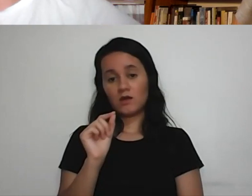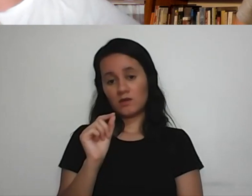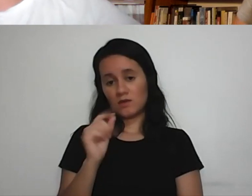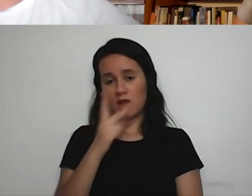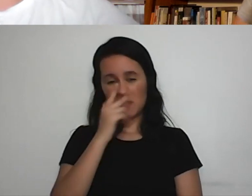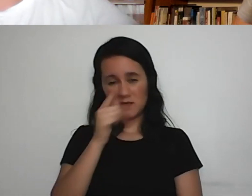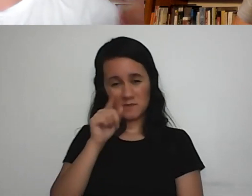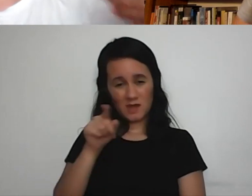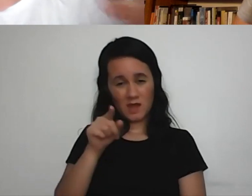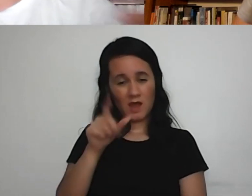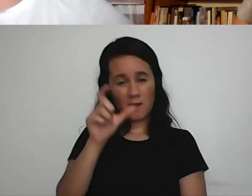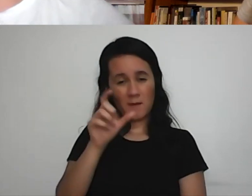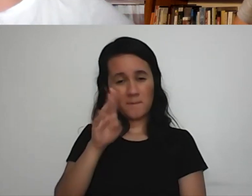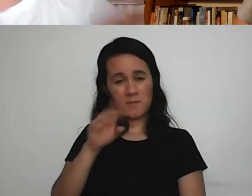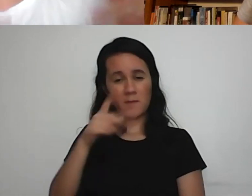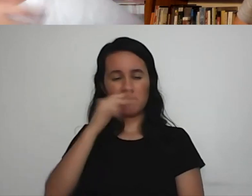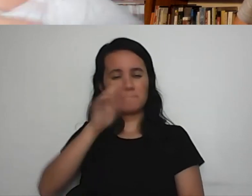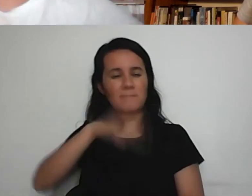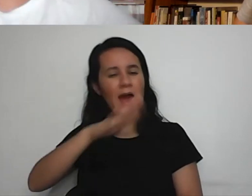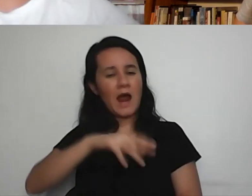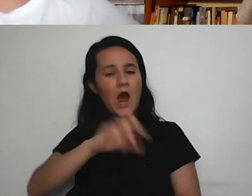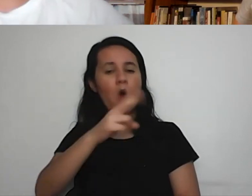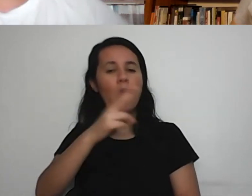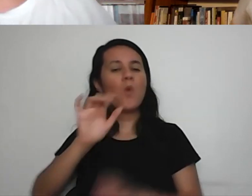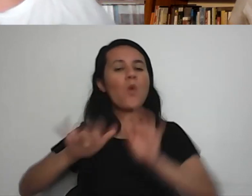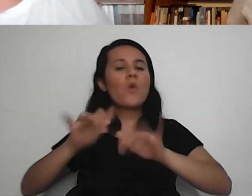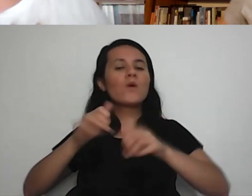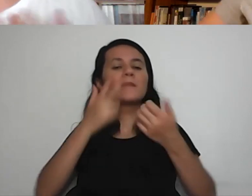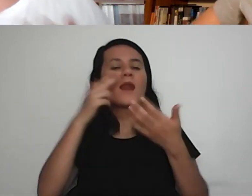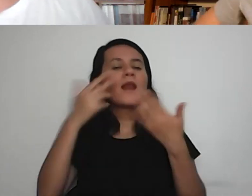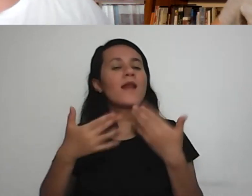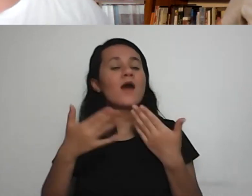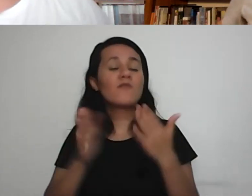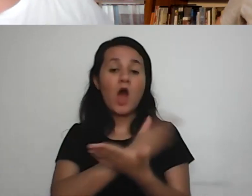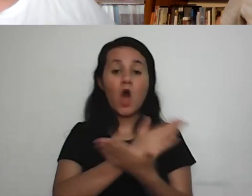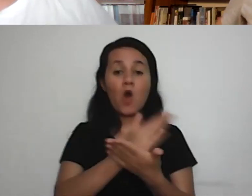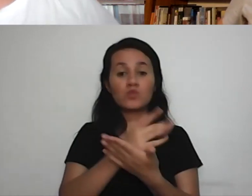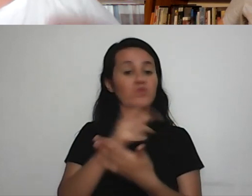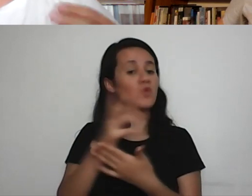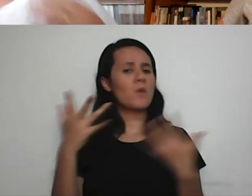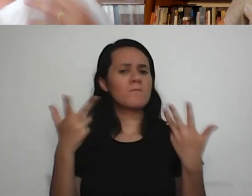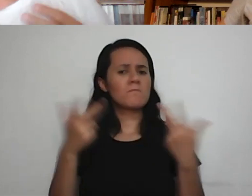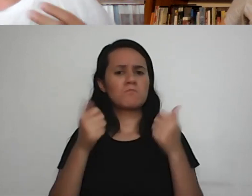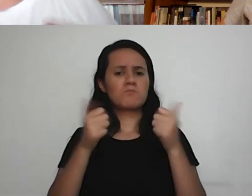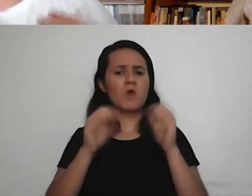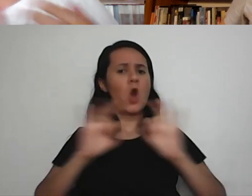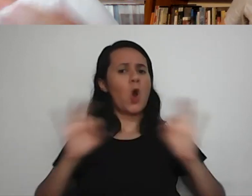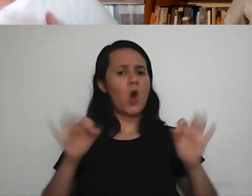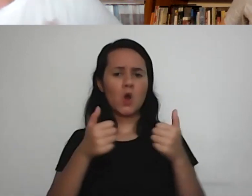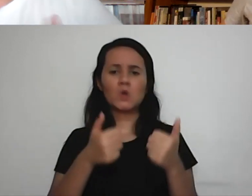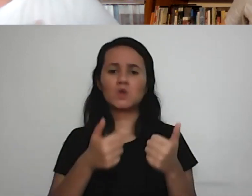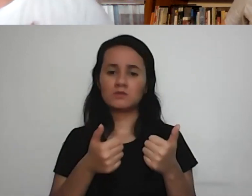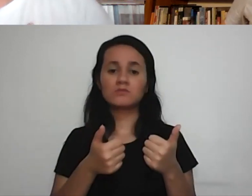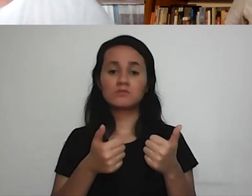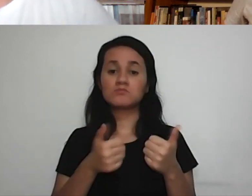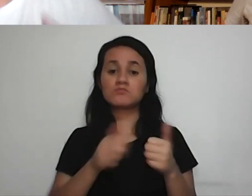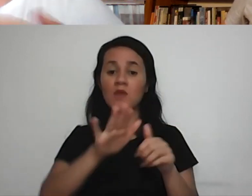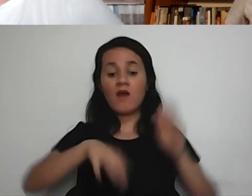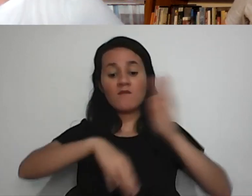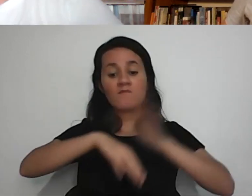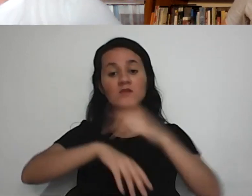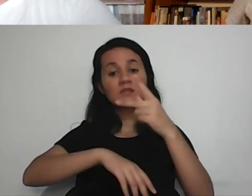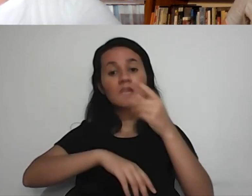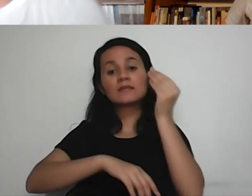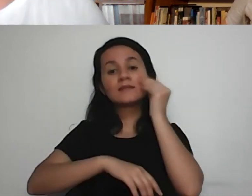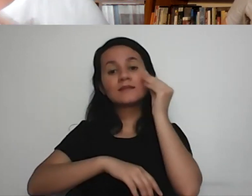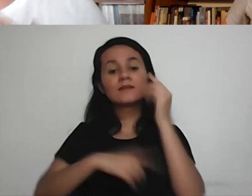booktuber está barateando, ele faz um comentário leve? Eu já vi alguns ótimos, vai lá e faça o seu, domine